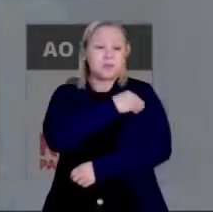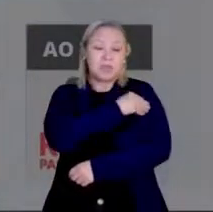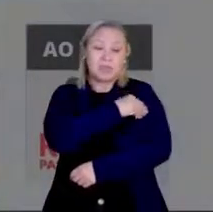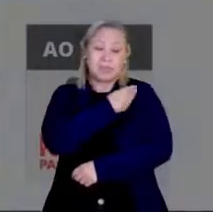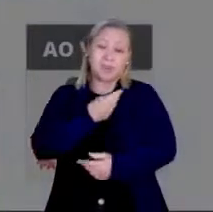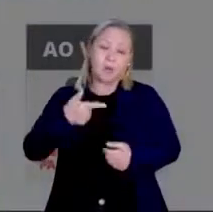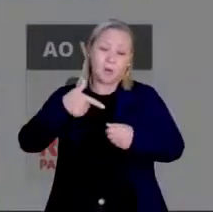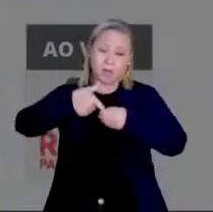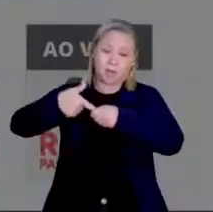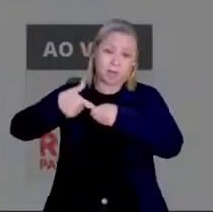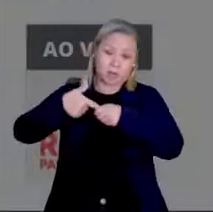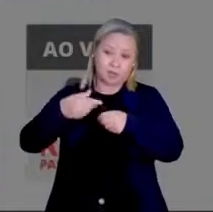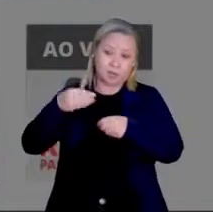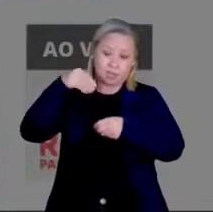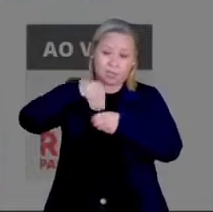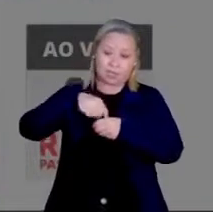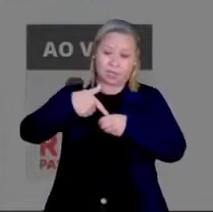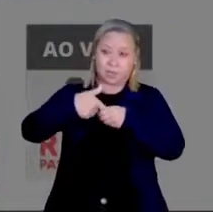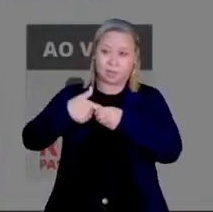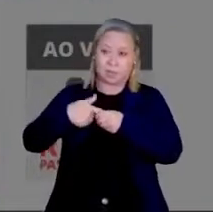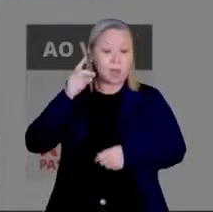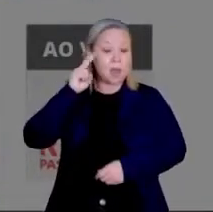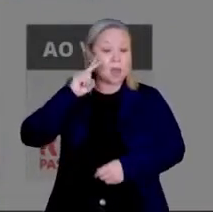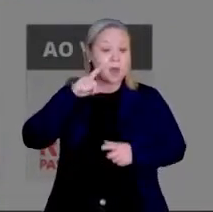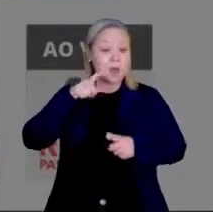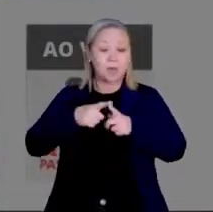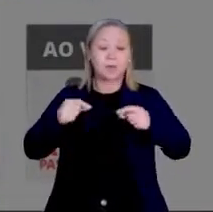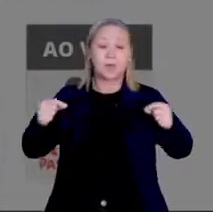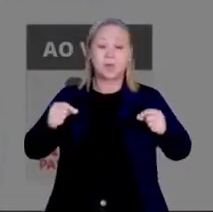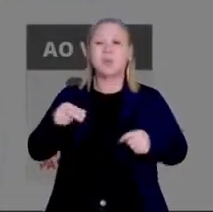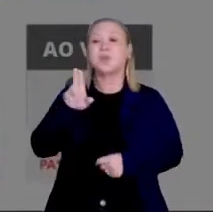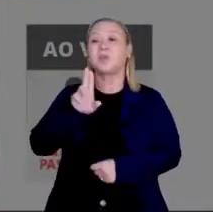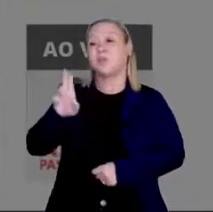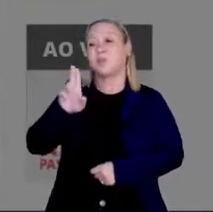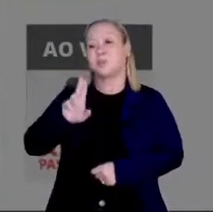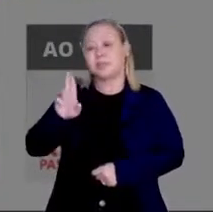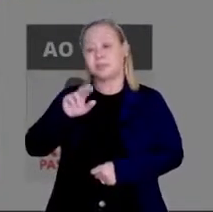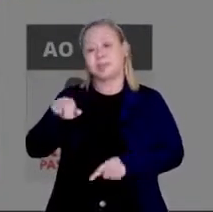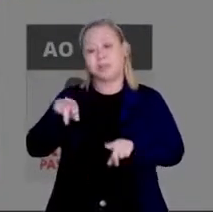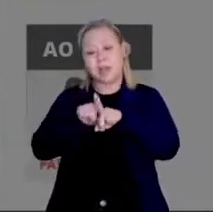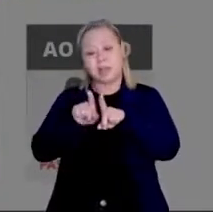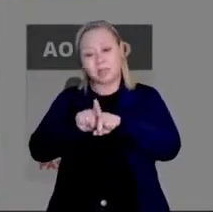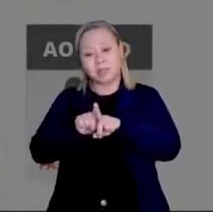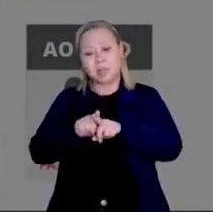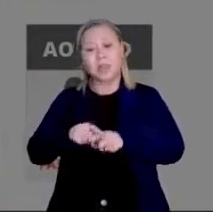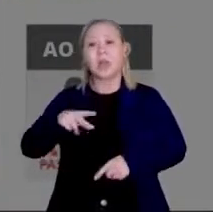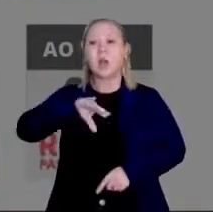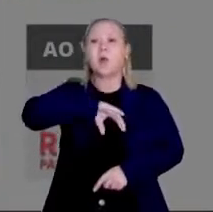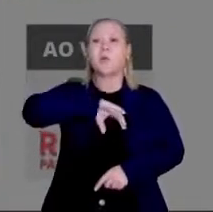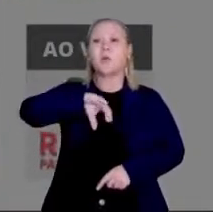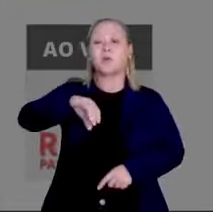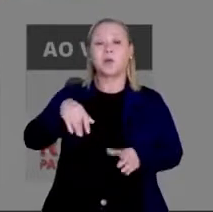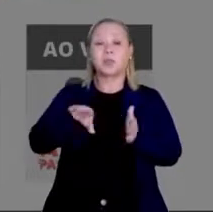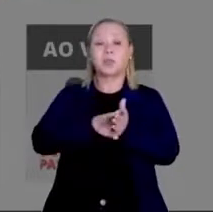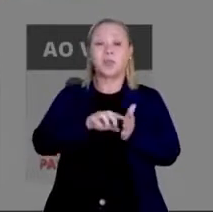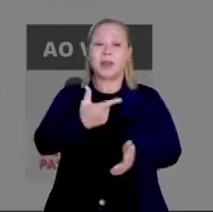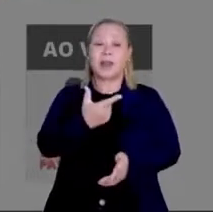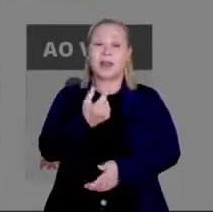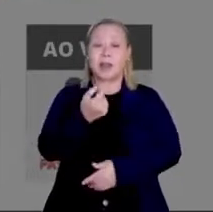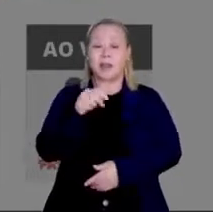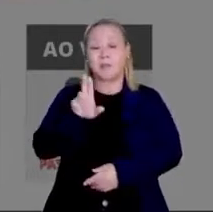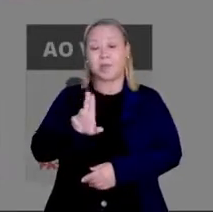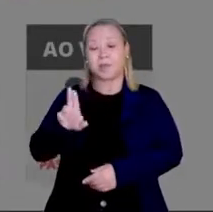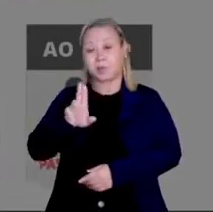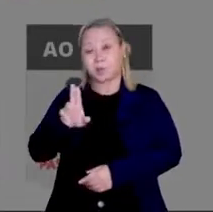Caiu para a gente aqui o sinal do ex-presidente Lula? Se a produção do ex-presidente... Mas tiver... a produção voltou, de etanol,